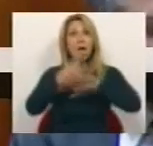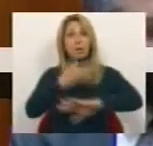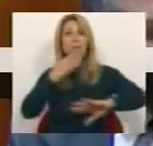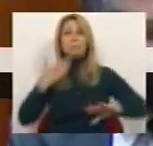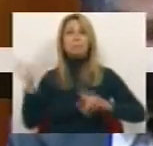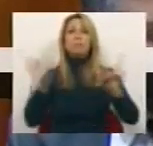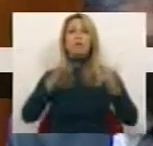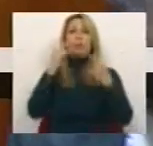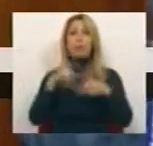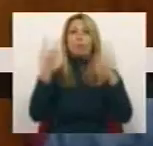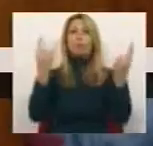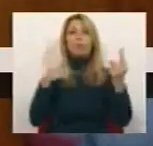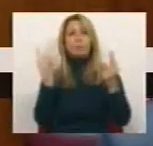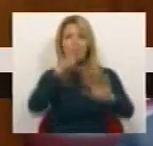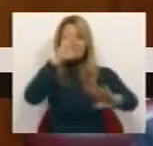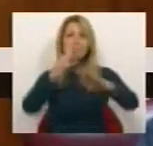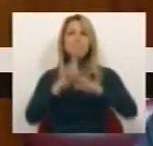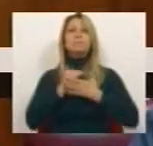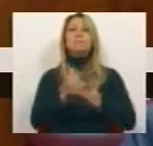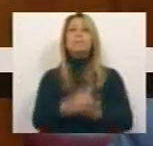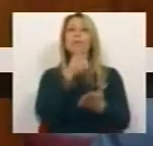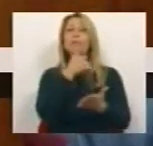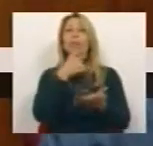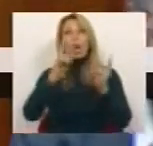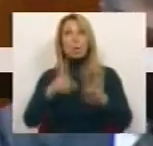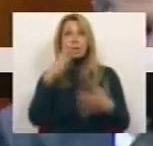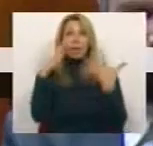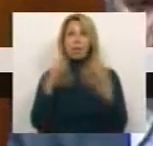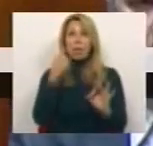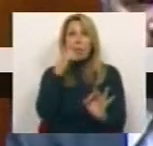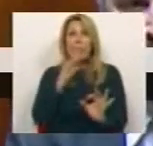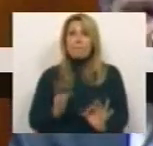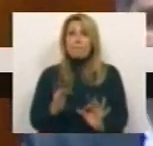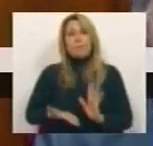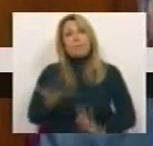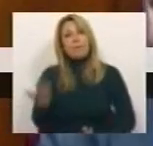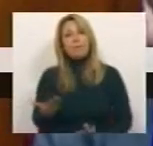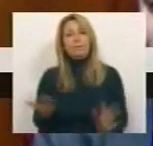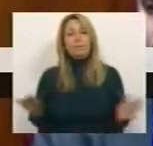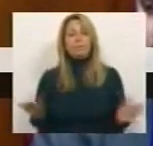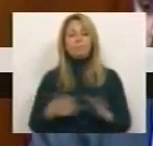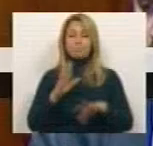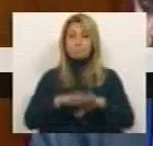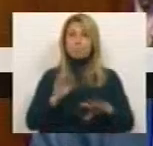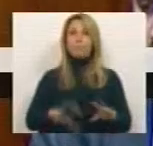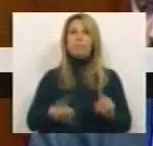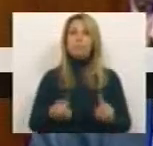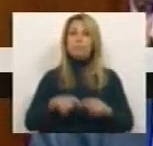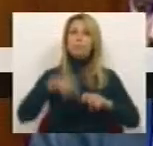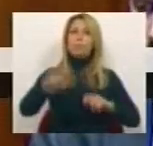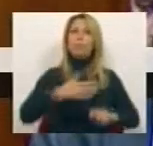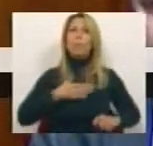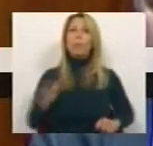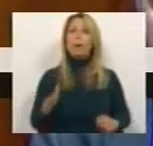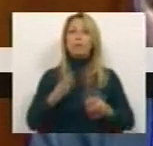e que estamos empenhados em apoiar essa decisão, a começar, naturalmente, por quem mais precisa. Por essa razão, alargámos o passo